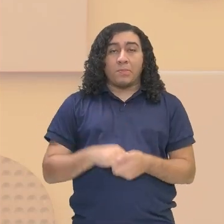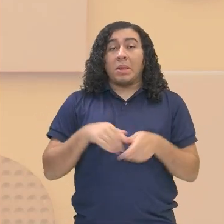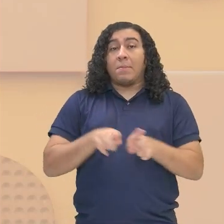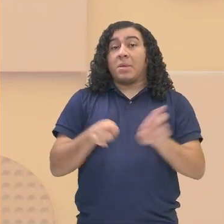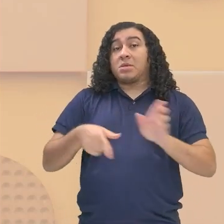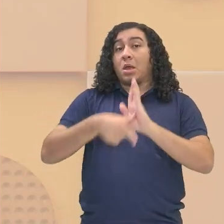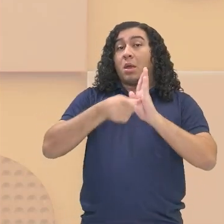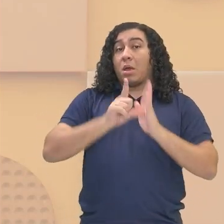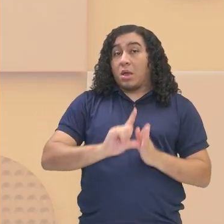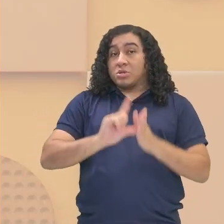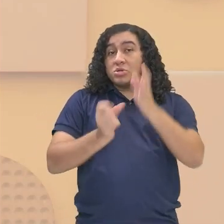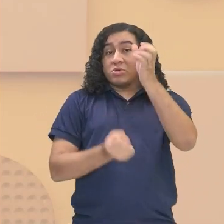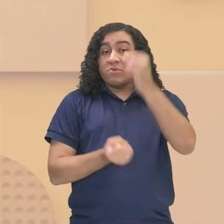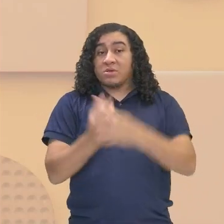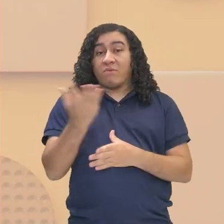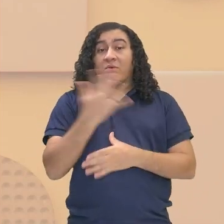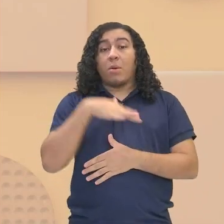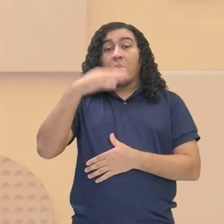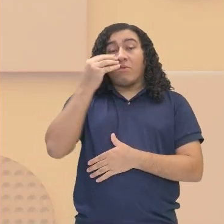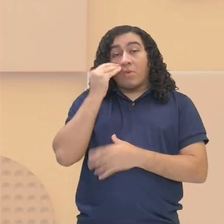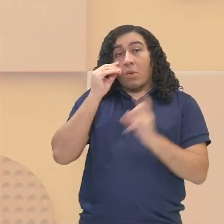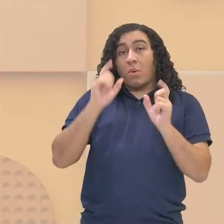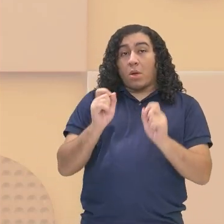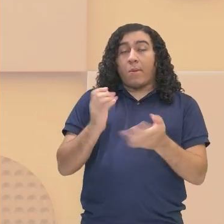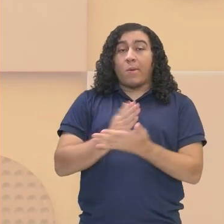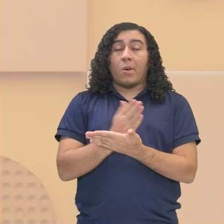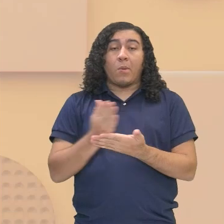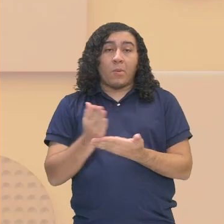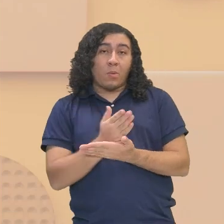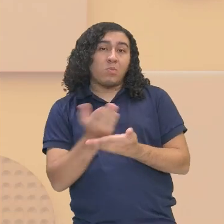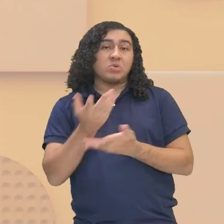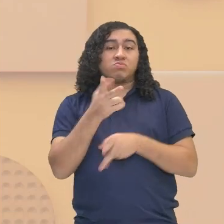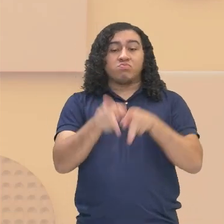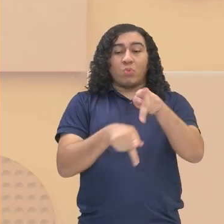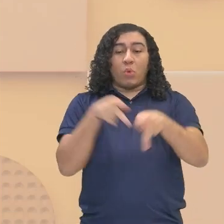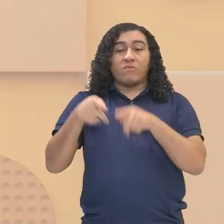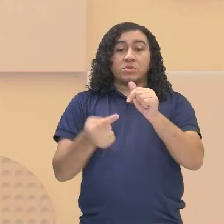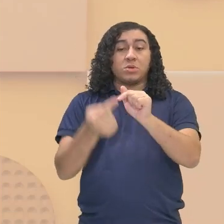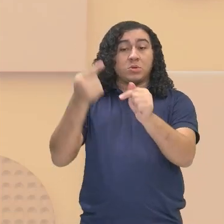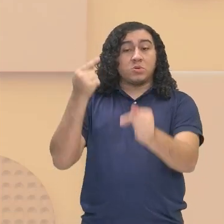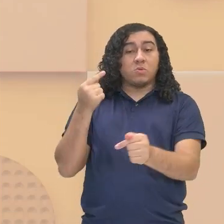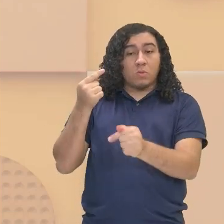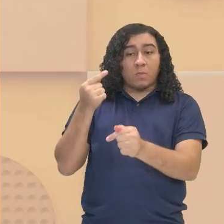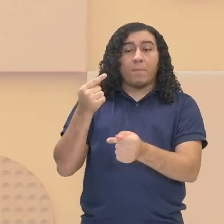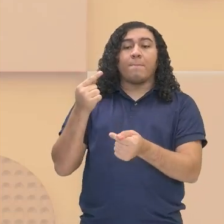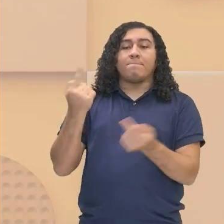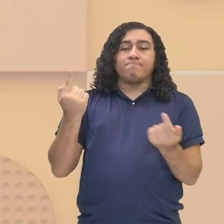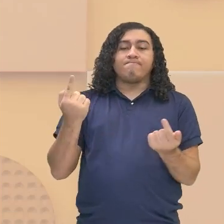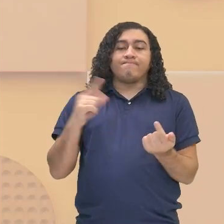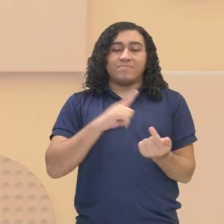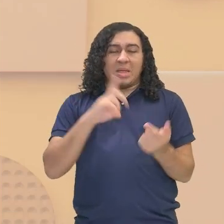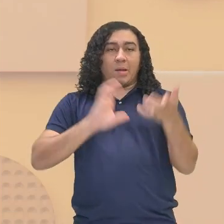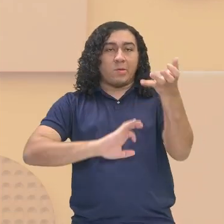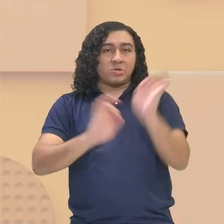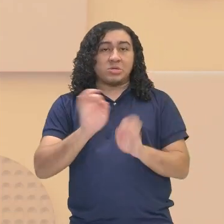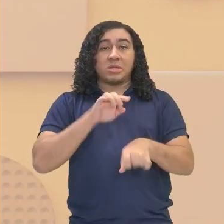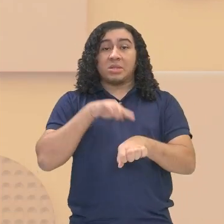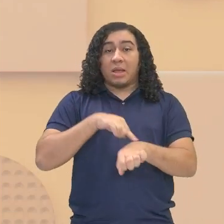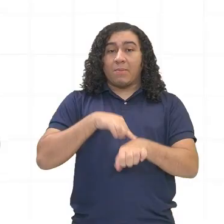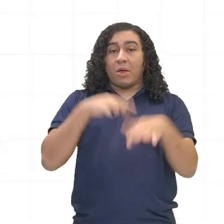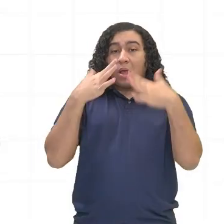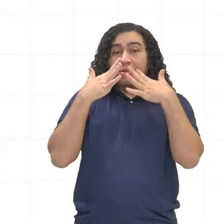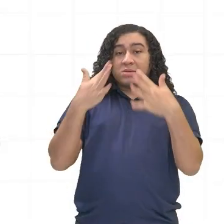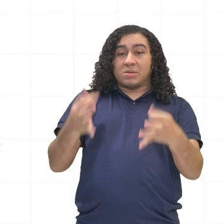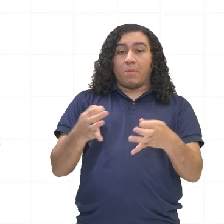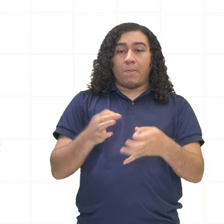das invenções, vamos ver, então, como algumas civilizações da antiguidade, eles vão, então, lidar, então, com o tempo. Acompanhe comigo,